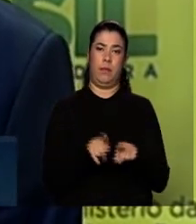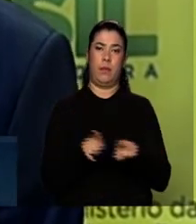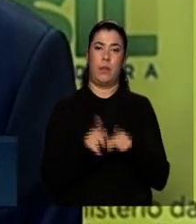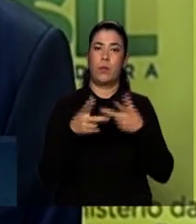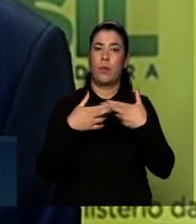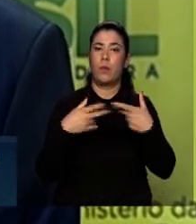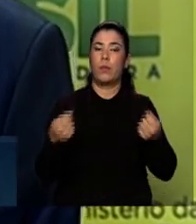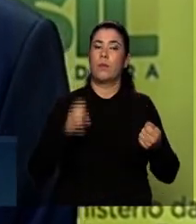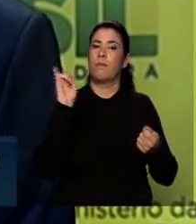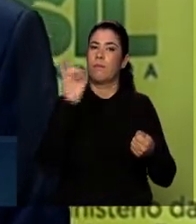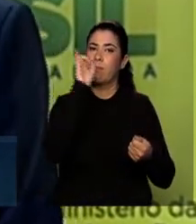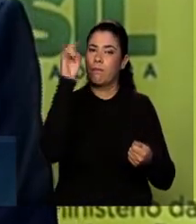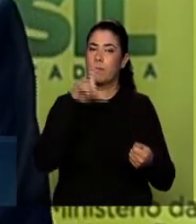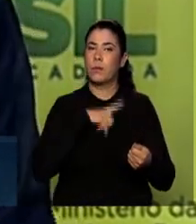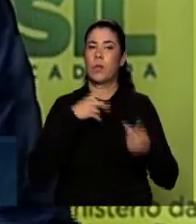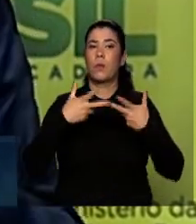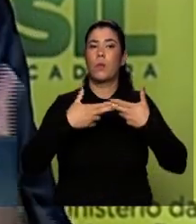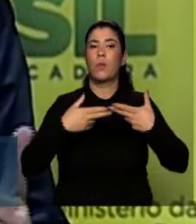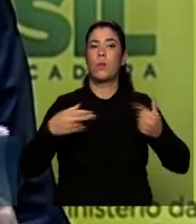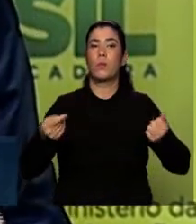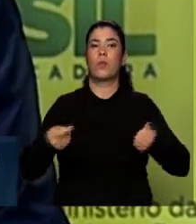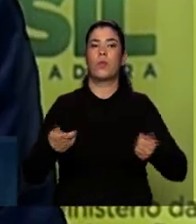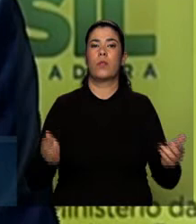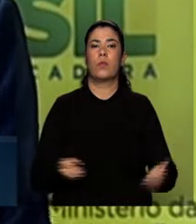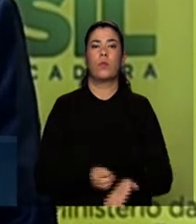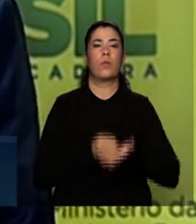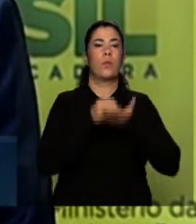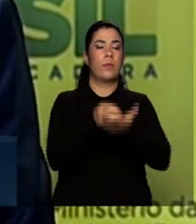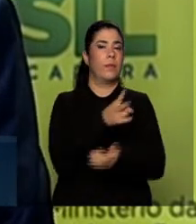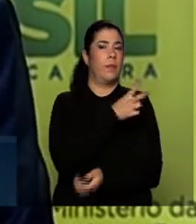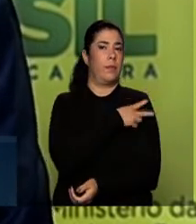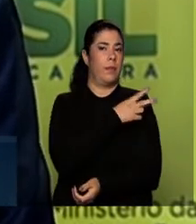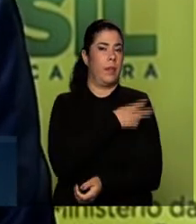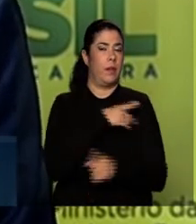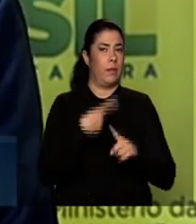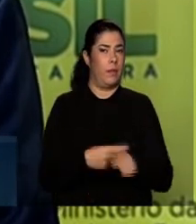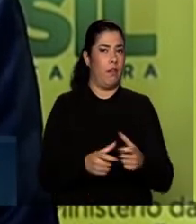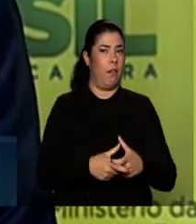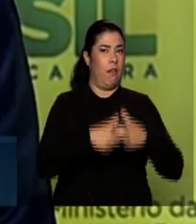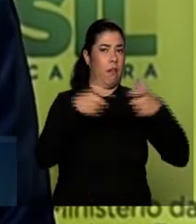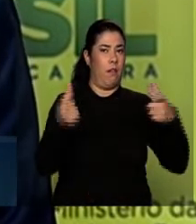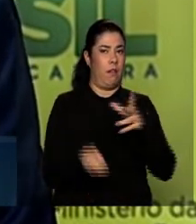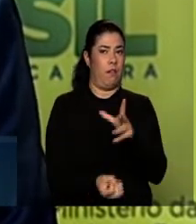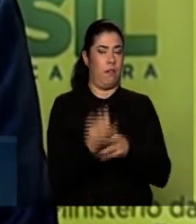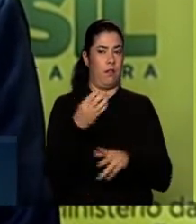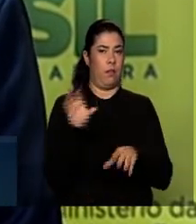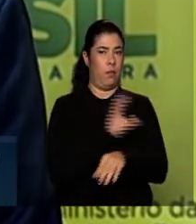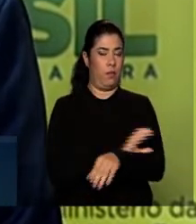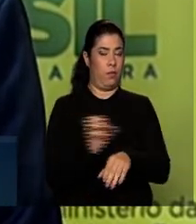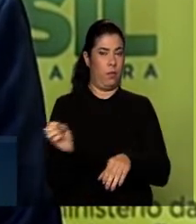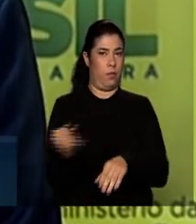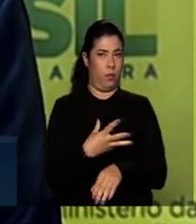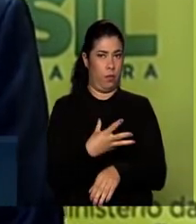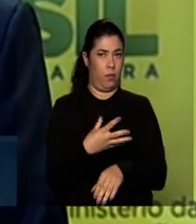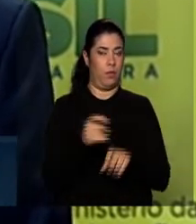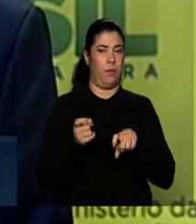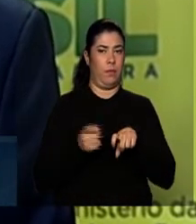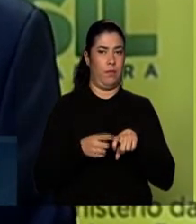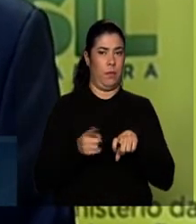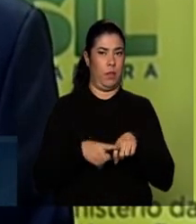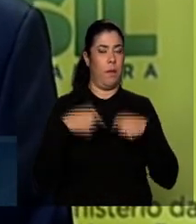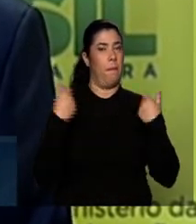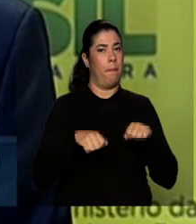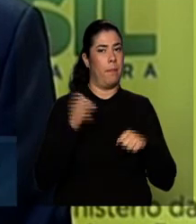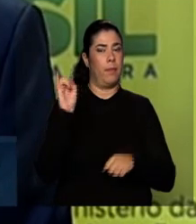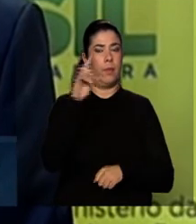técnicas. Isso é muito importante, porque a expansão não abre mão da dimensão da qualidade, do compromisso com a